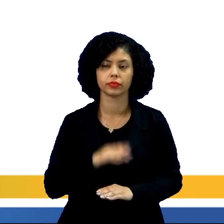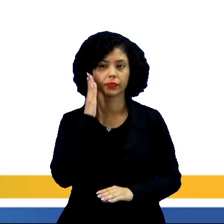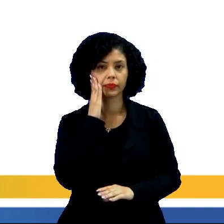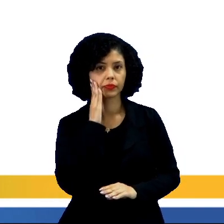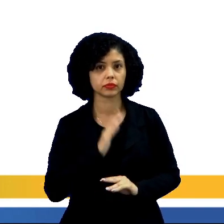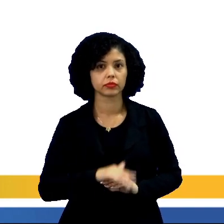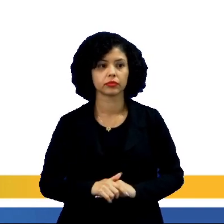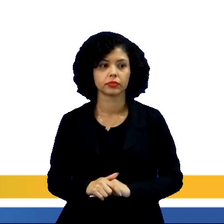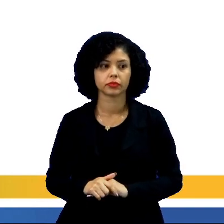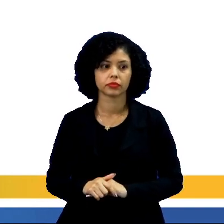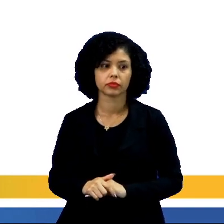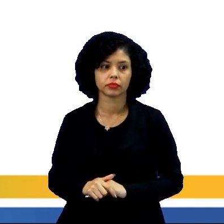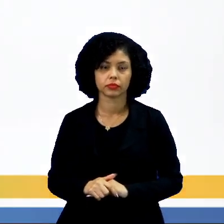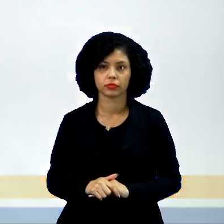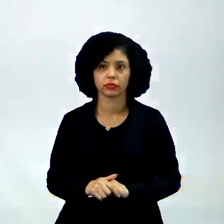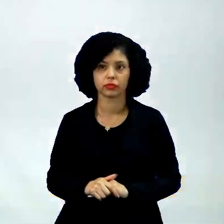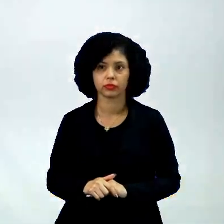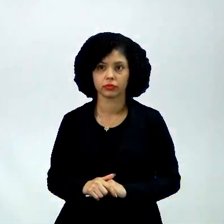Entenderam?